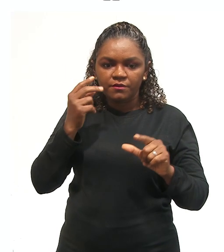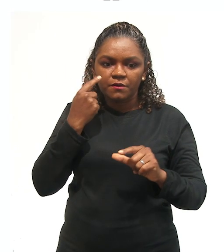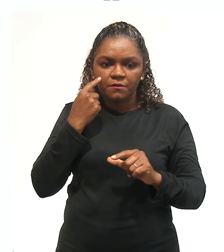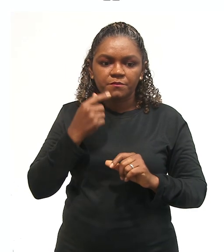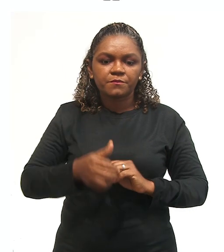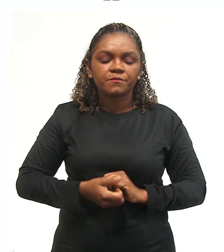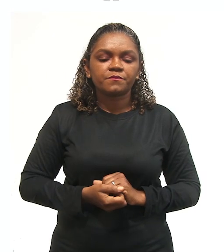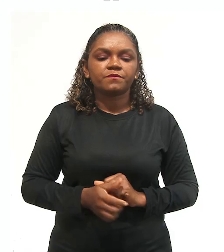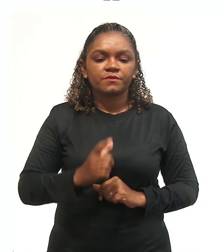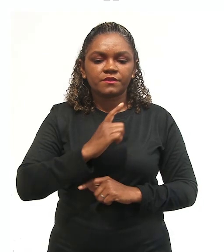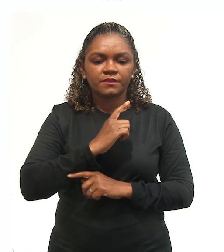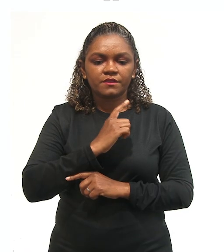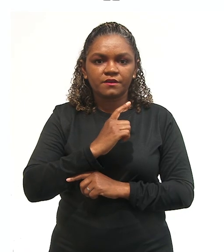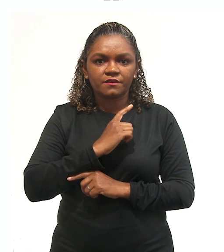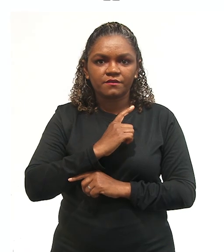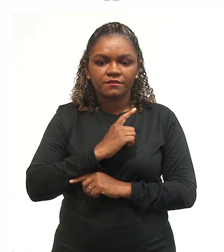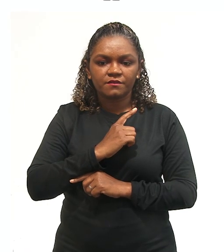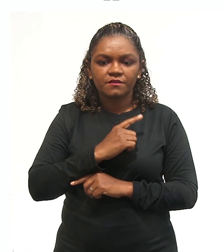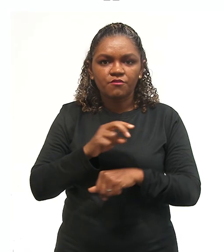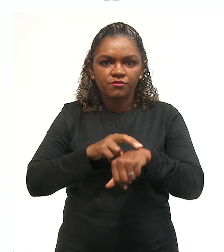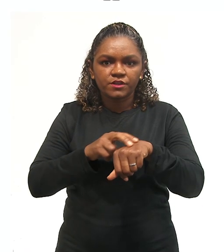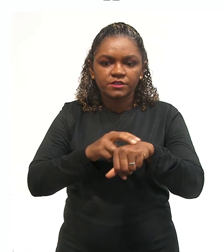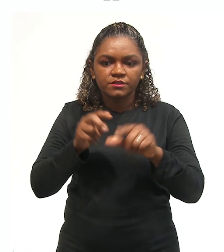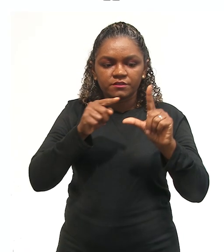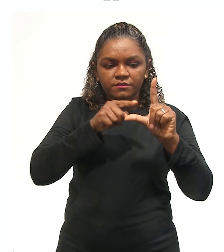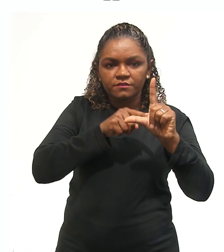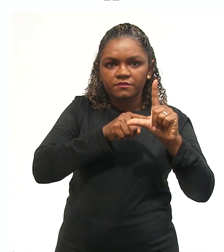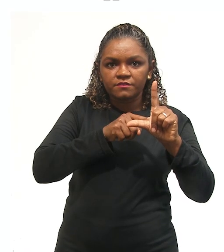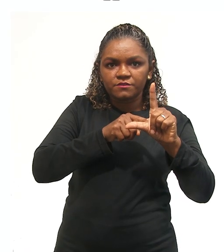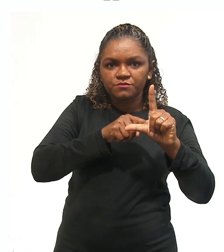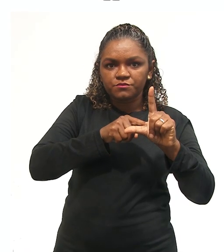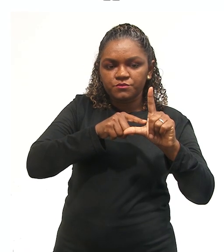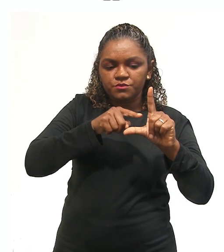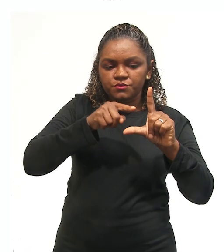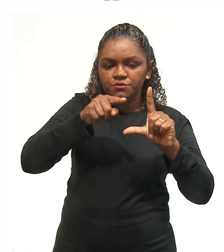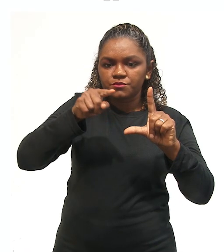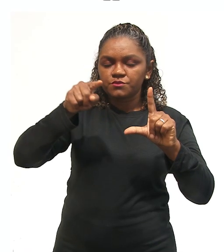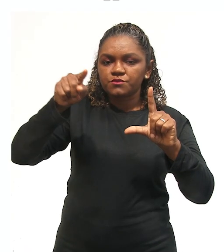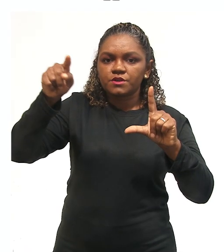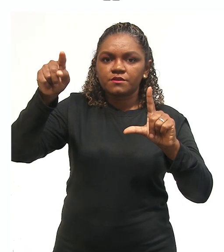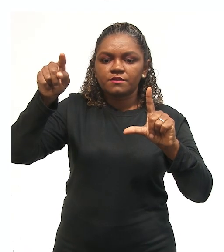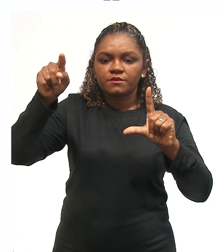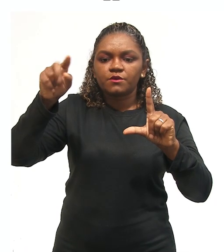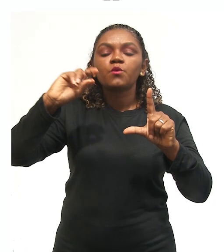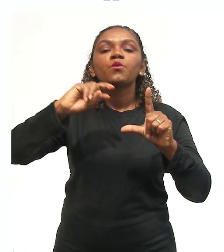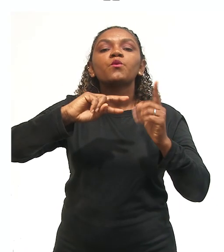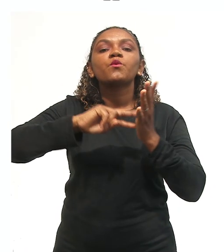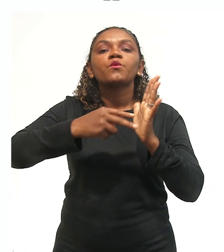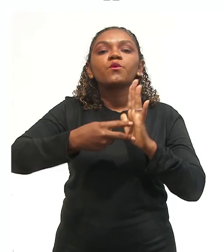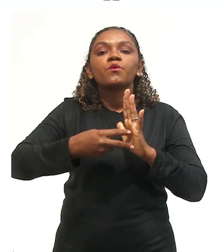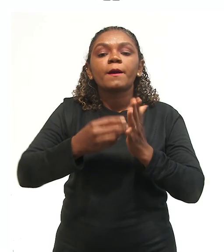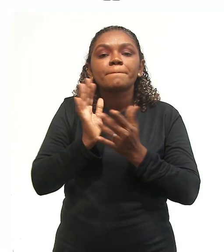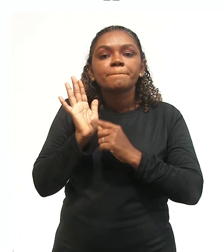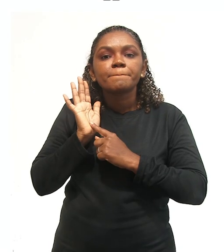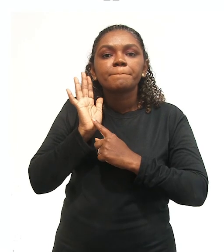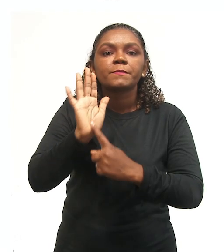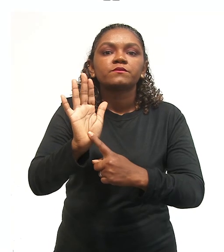você observa aqui, nós temos o nosso gráfico, a reta passando pela origem,